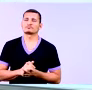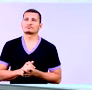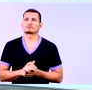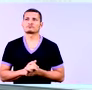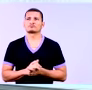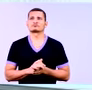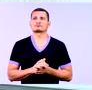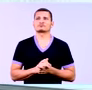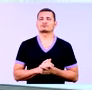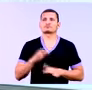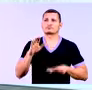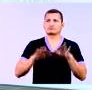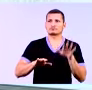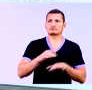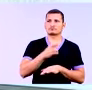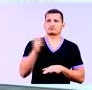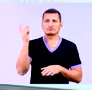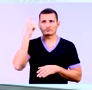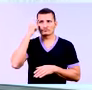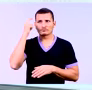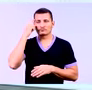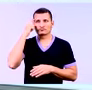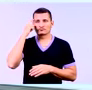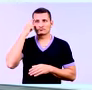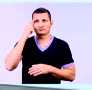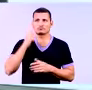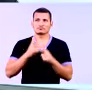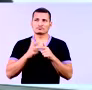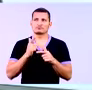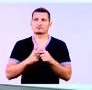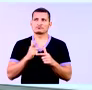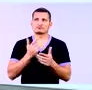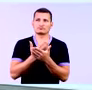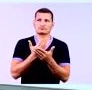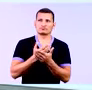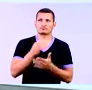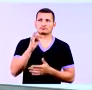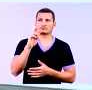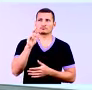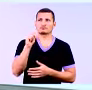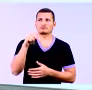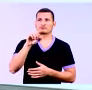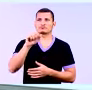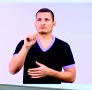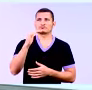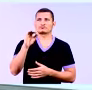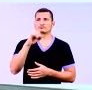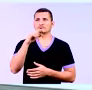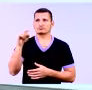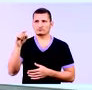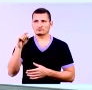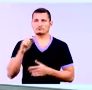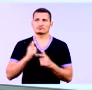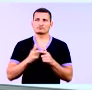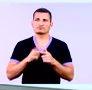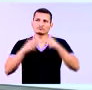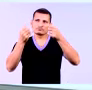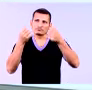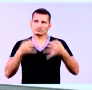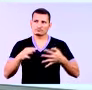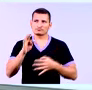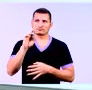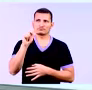Talvez você ainda se pergunte, mas por que estudar transações? Por que nós estamos conversando sobre transações nesse